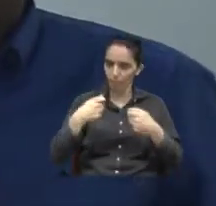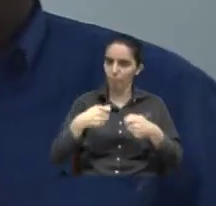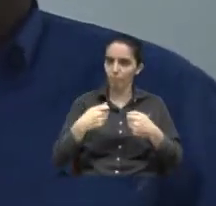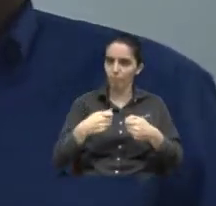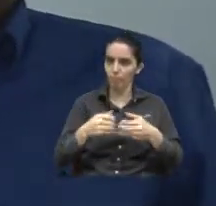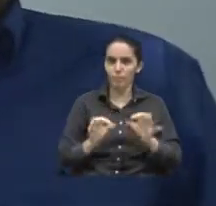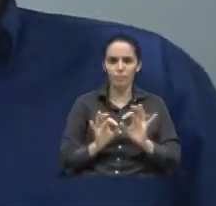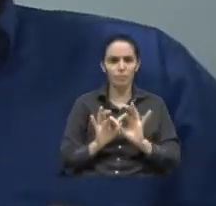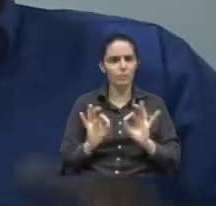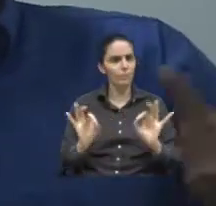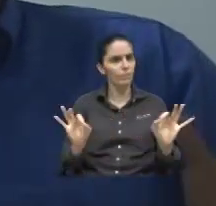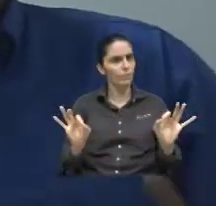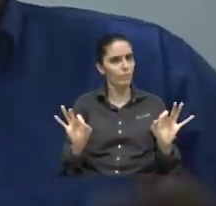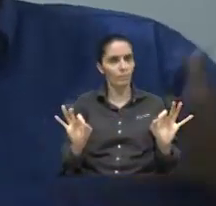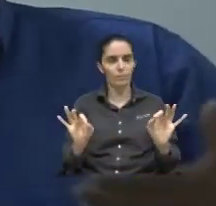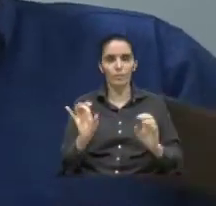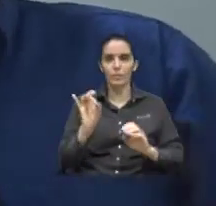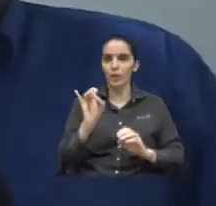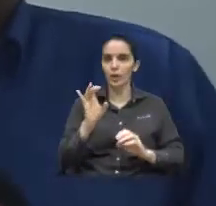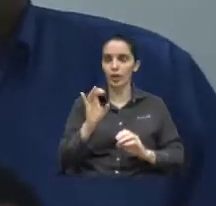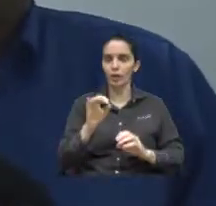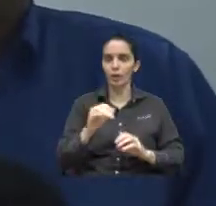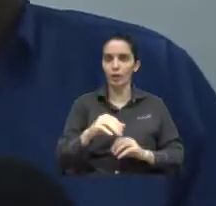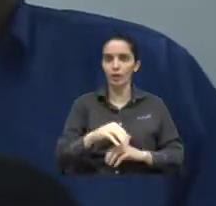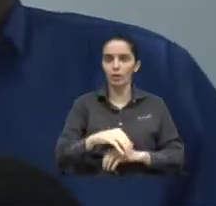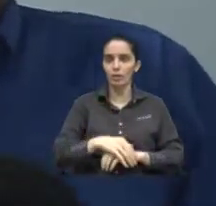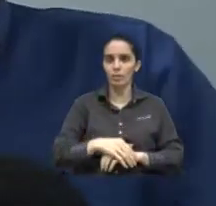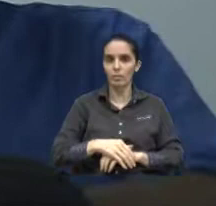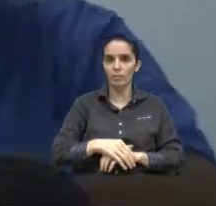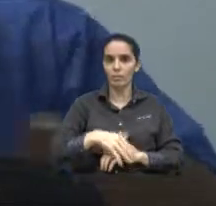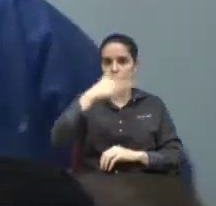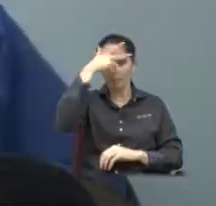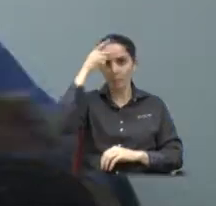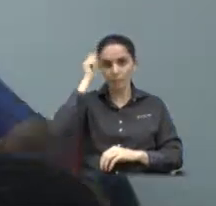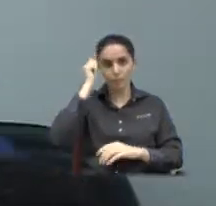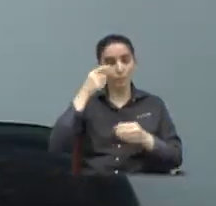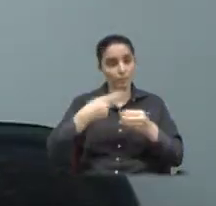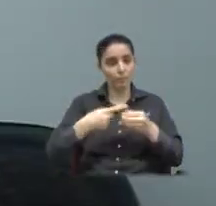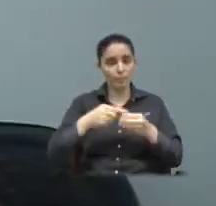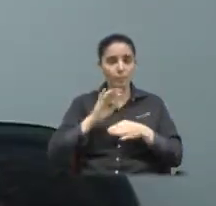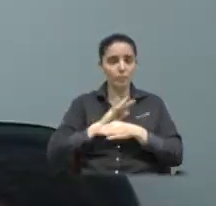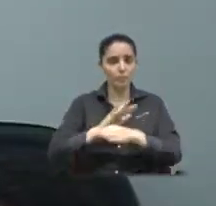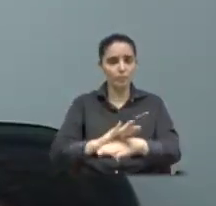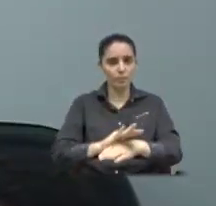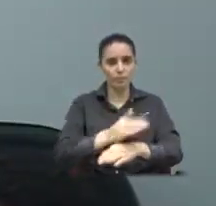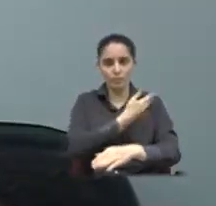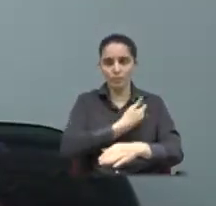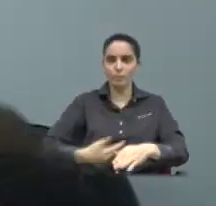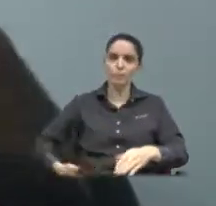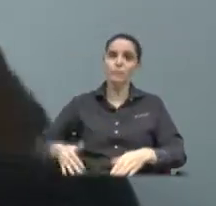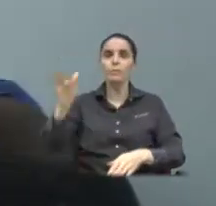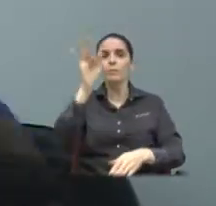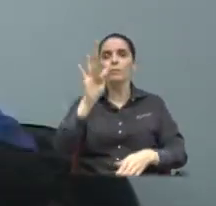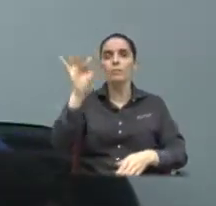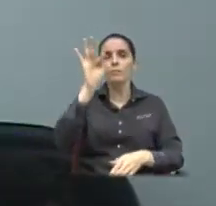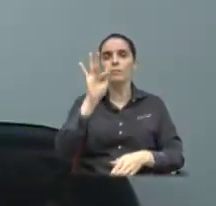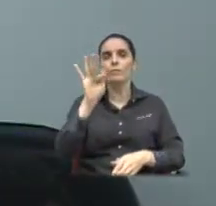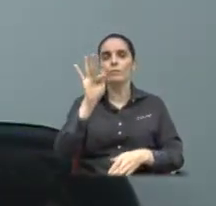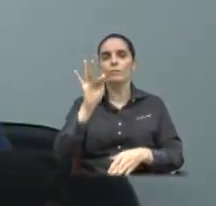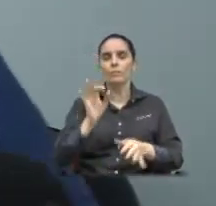projeto simples, somente o município vai ajudar o governo federal no sentido de acompanhar os recursos que